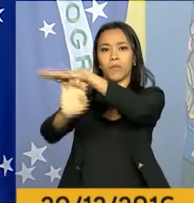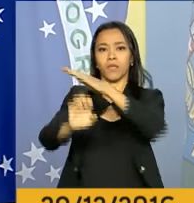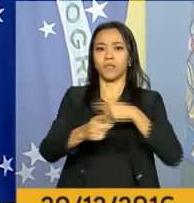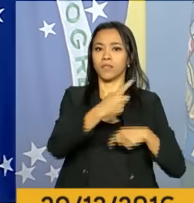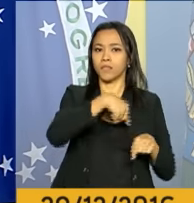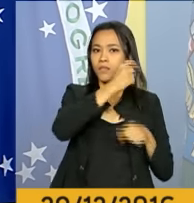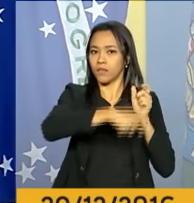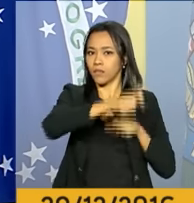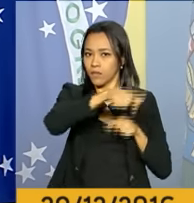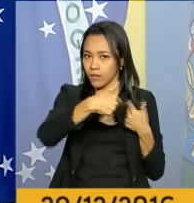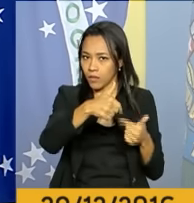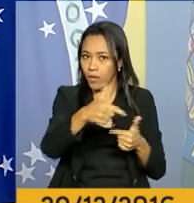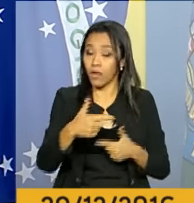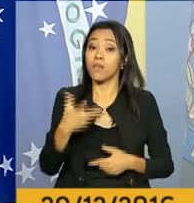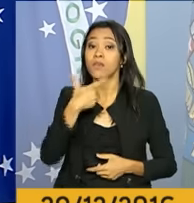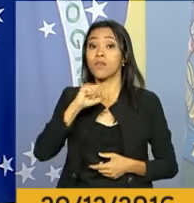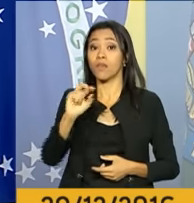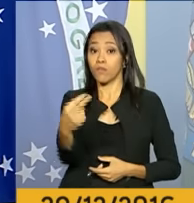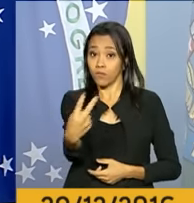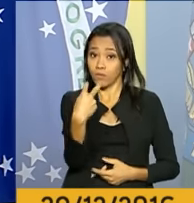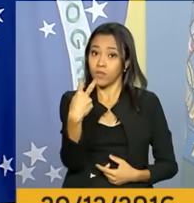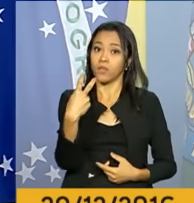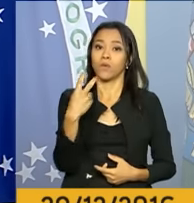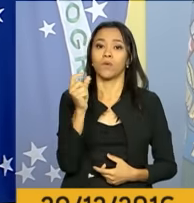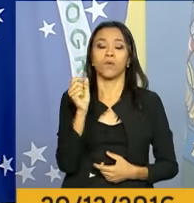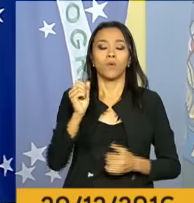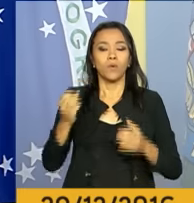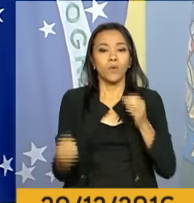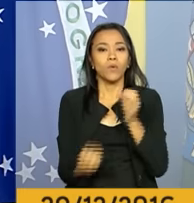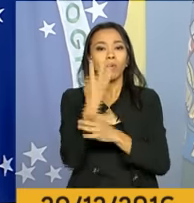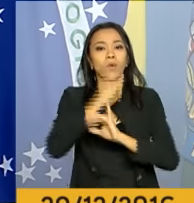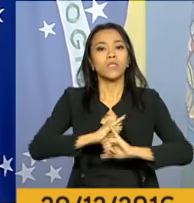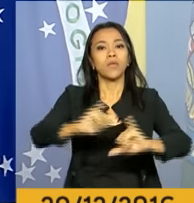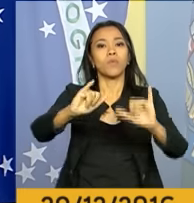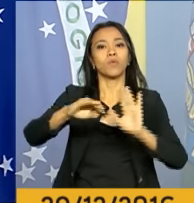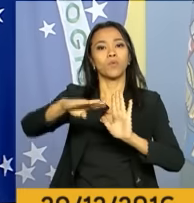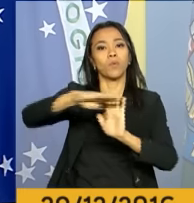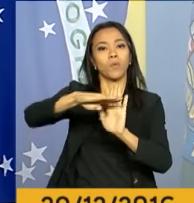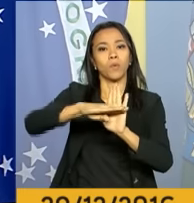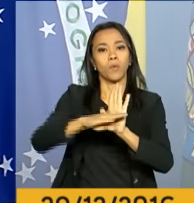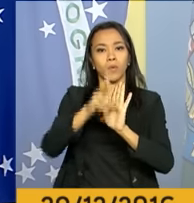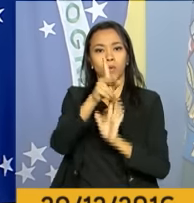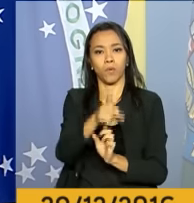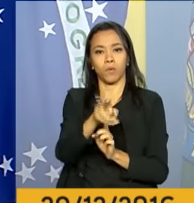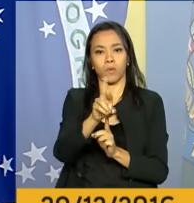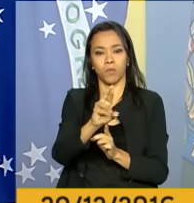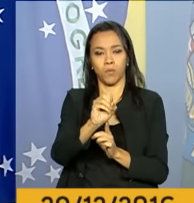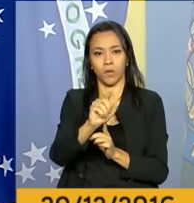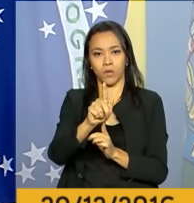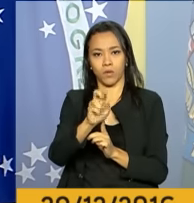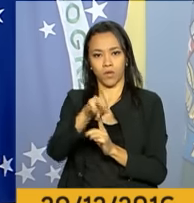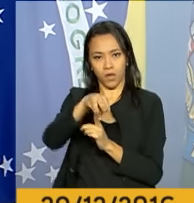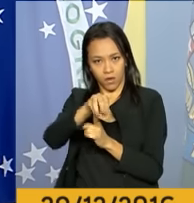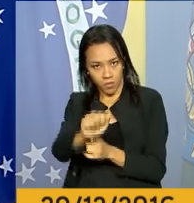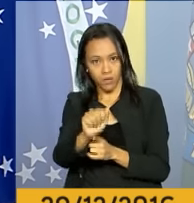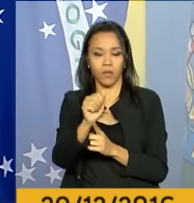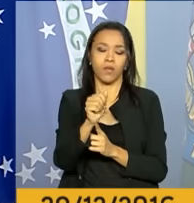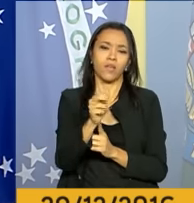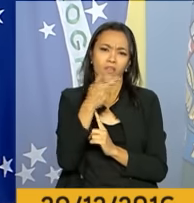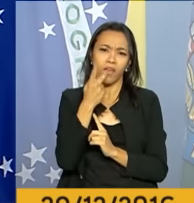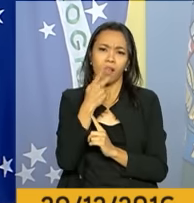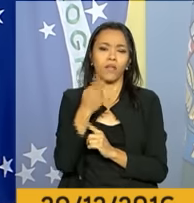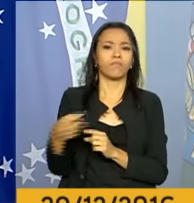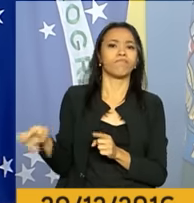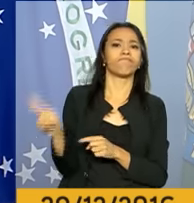acompanhou o lançamento do programa eh verificou que falaram ao mesmo tempo